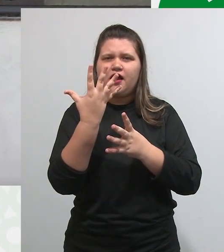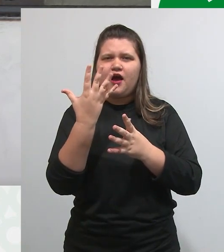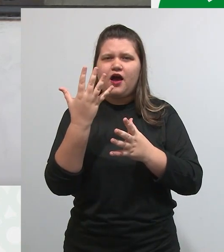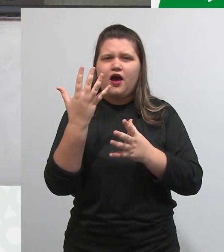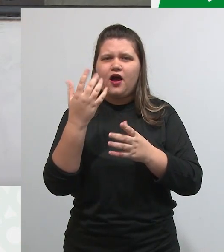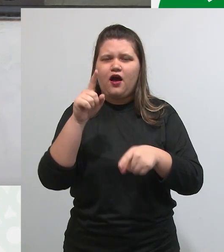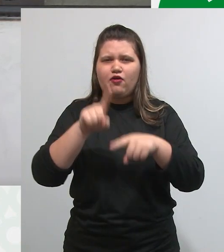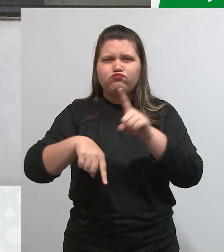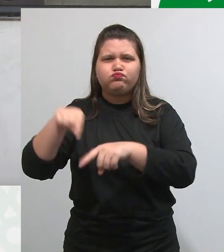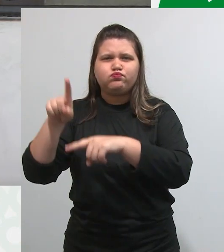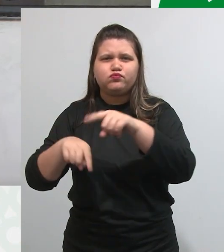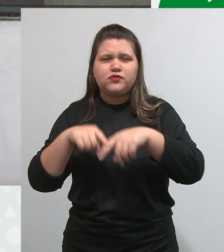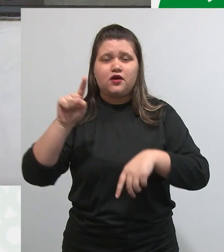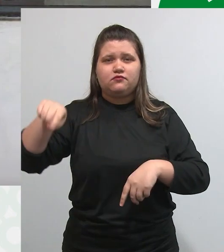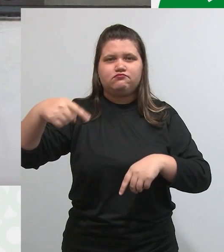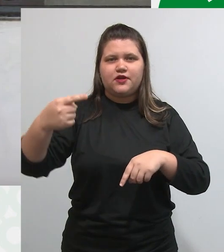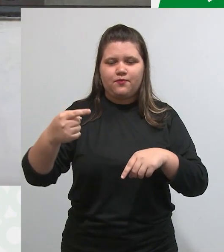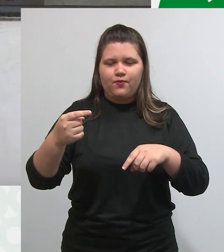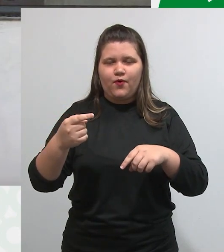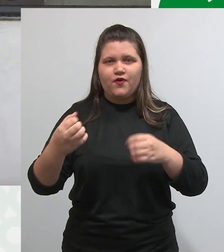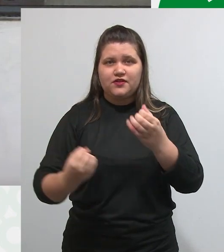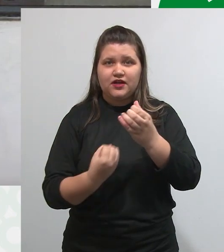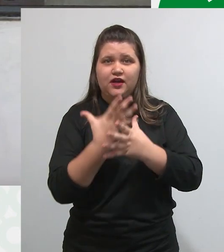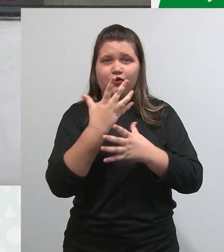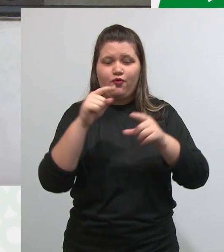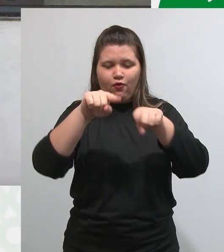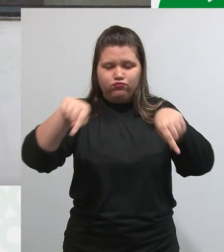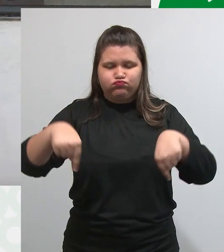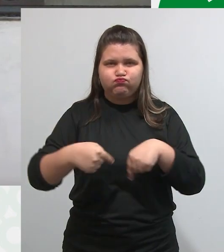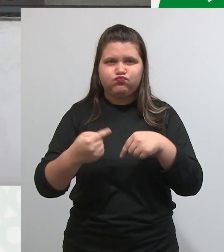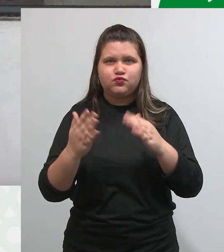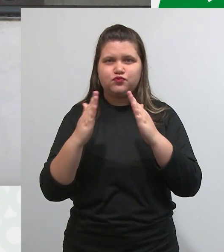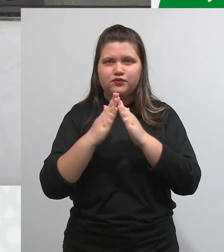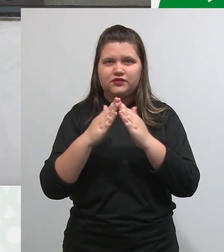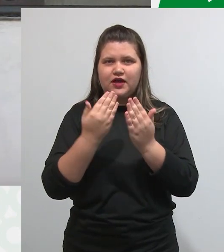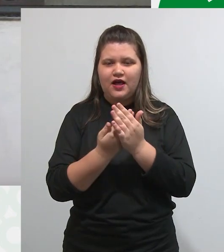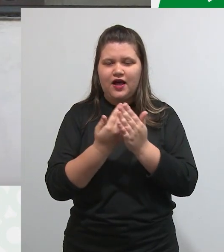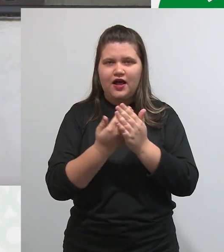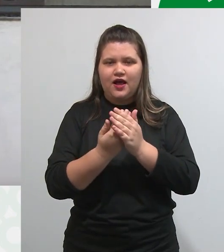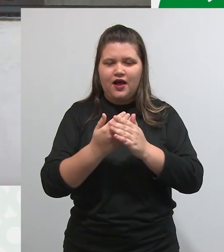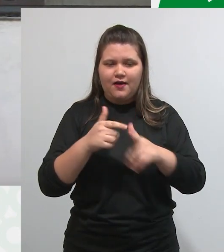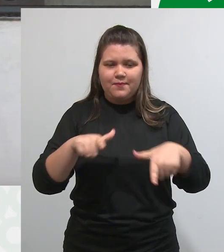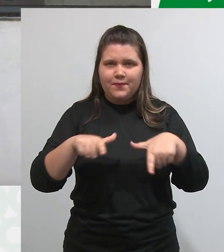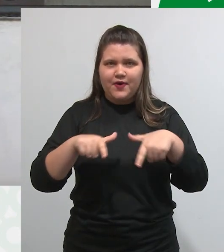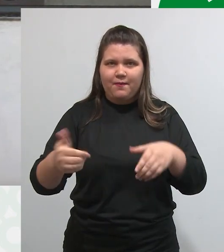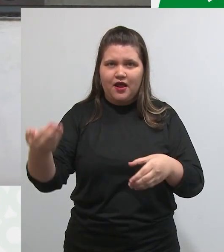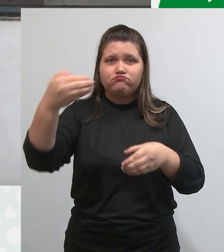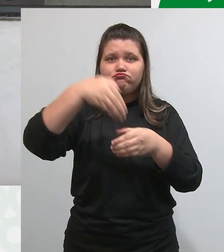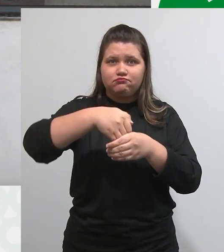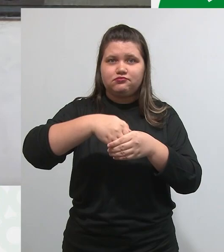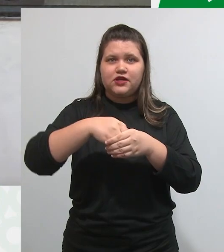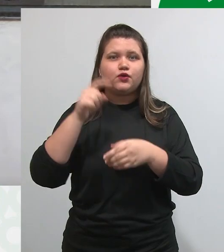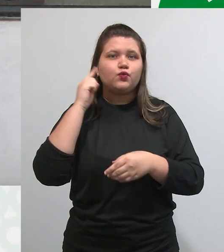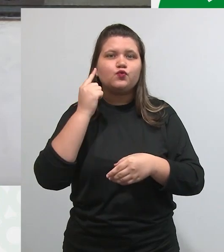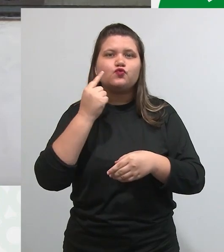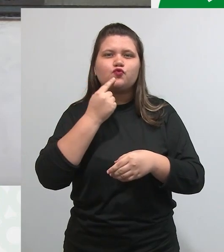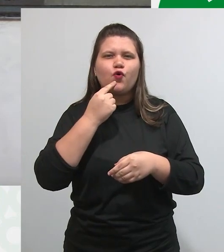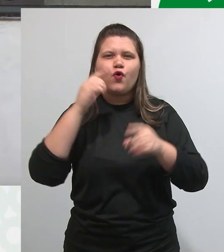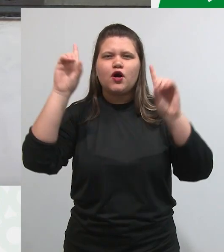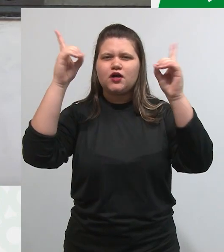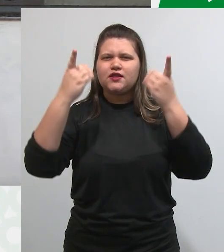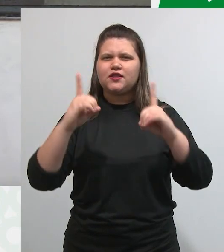Aí ela montou uma sala, e essa sala nós trabalhava com os surdos. Aí com os surdos, com os deficientes